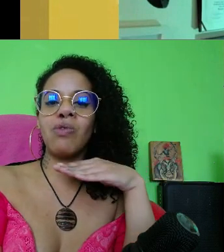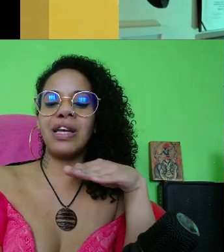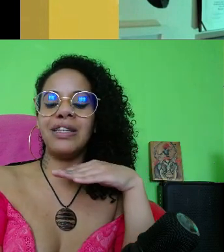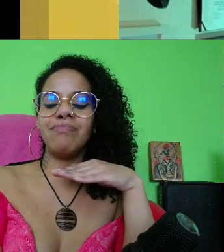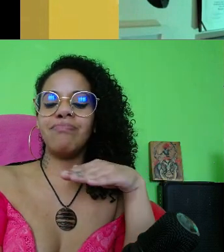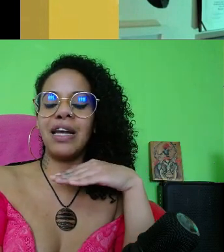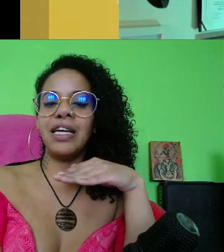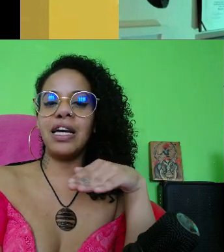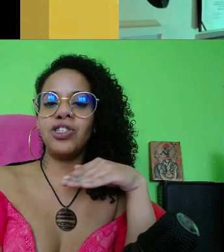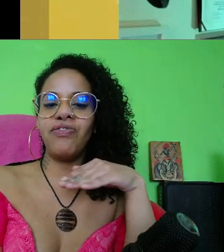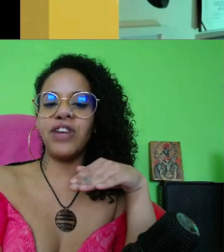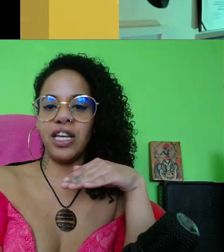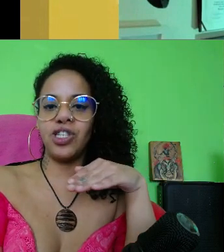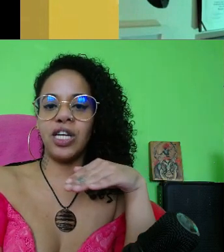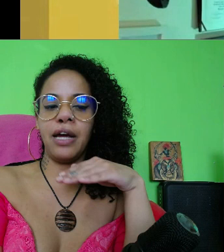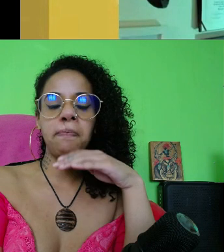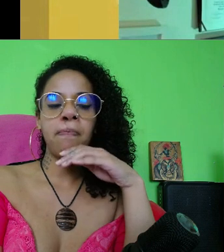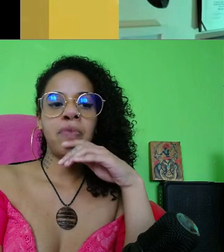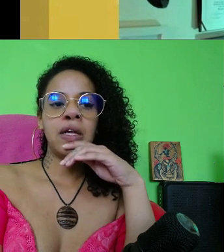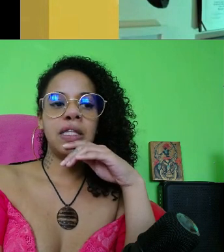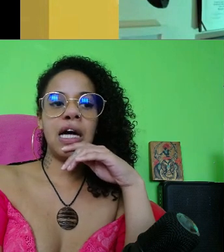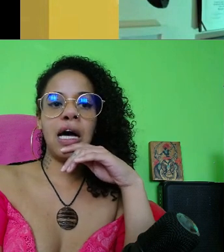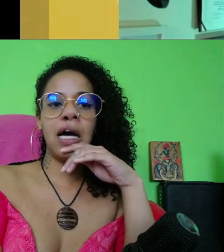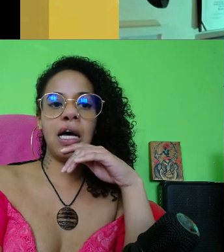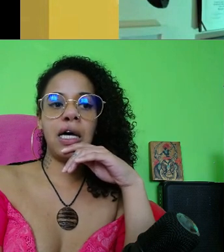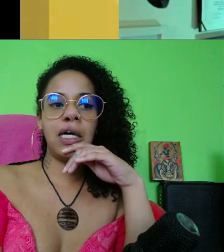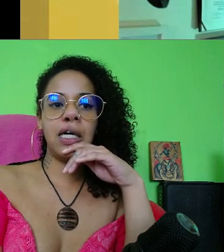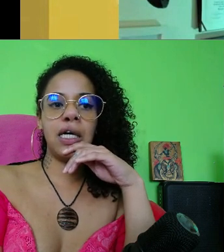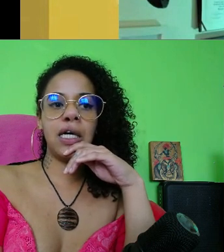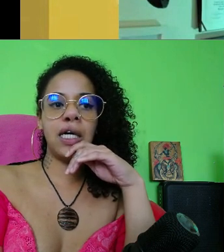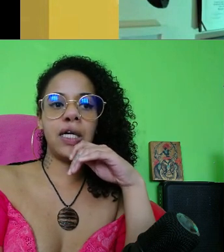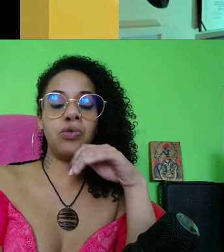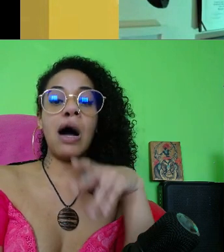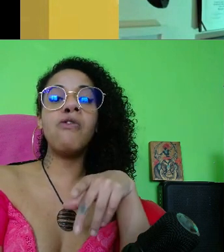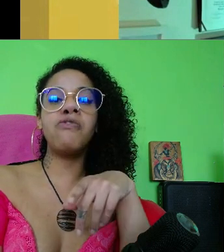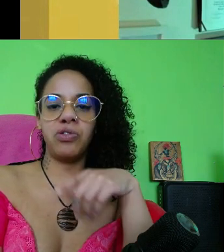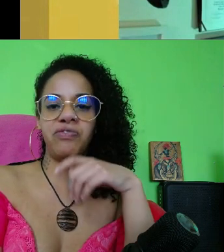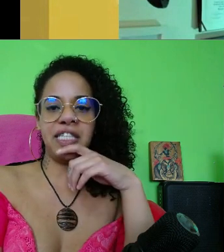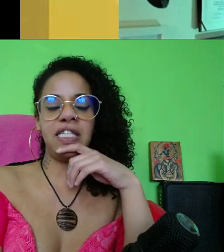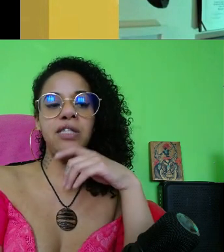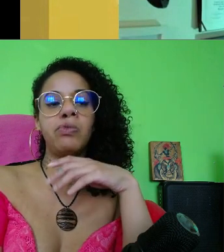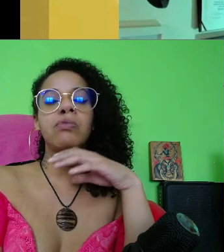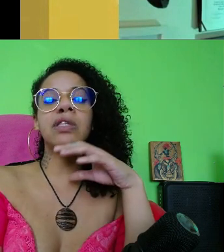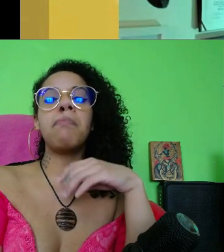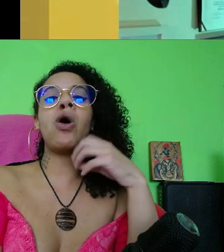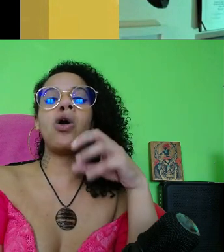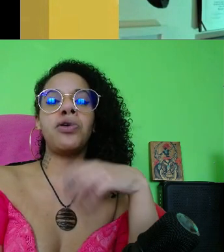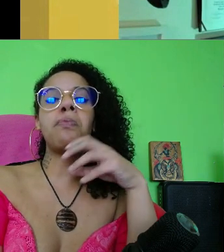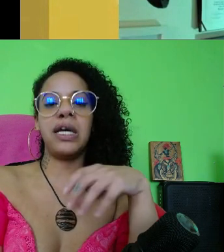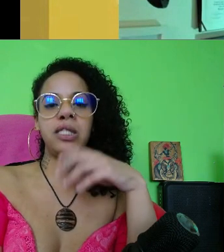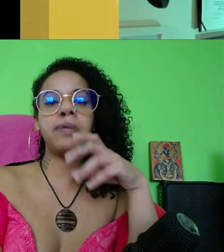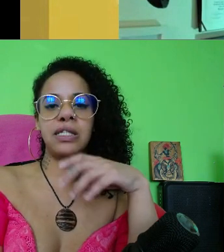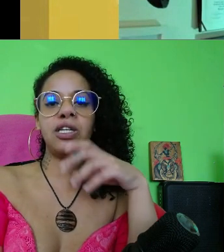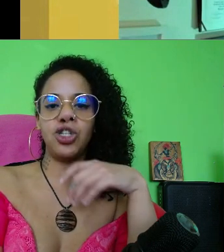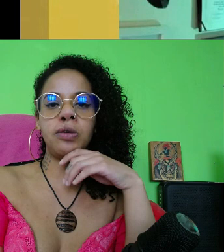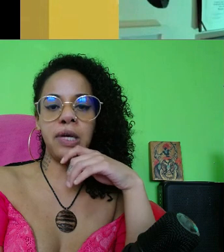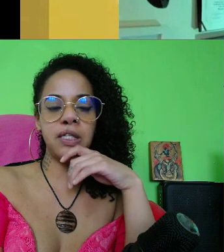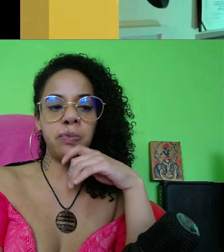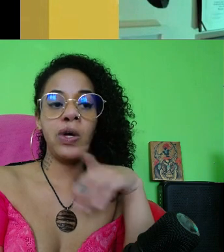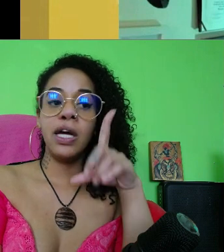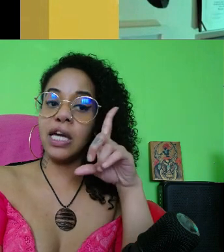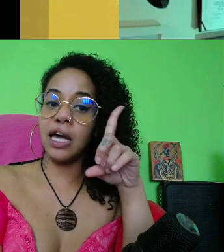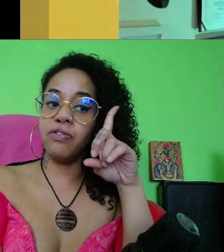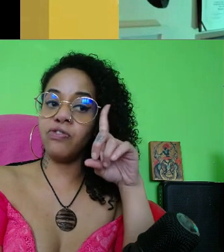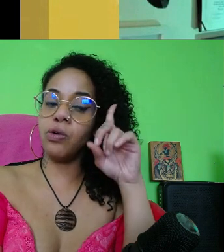que não estão ali na linha de frente né da do Alvo do fascismo demora um mais para sentir